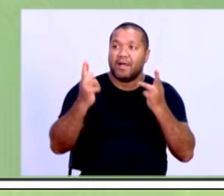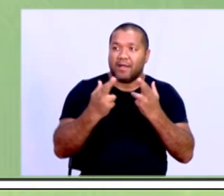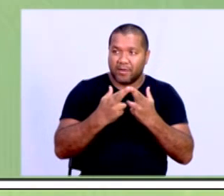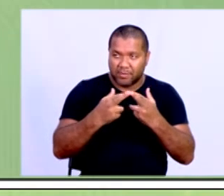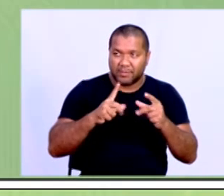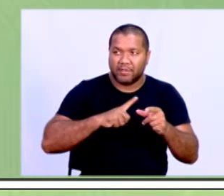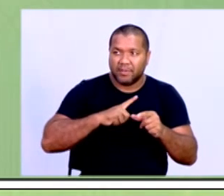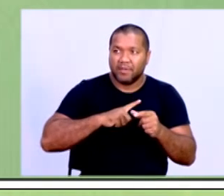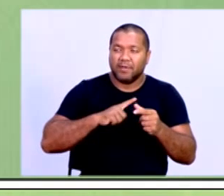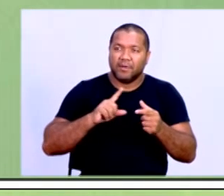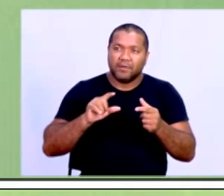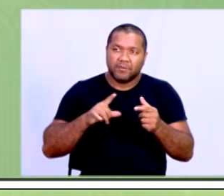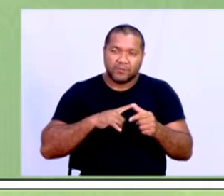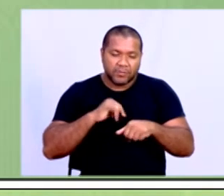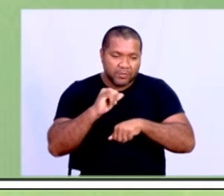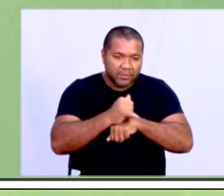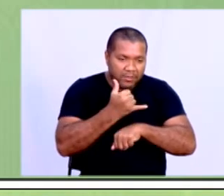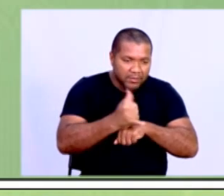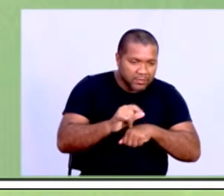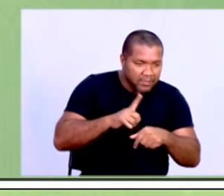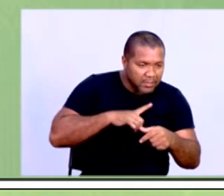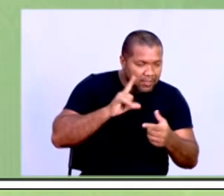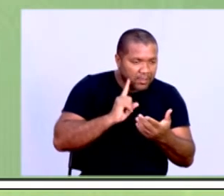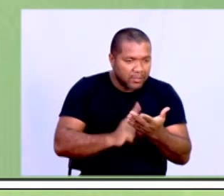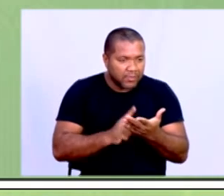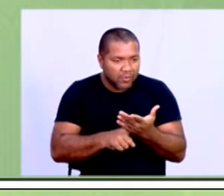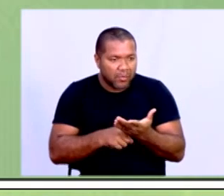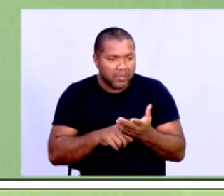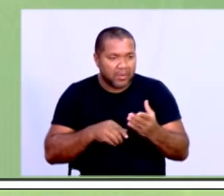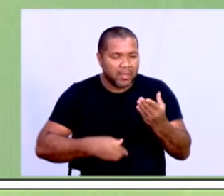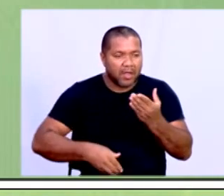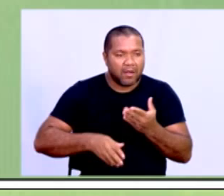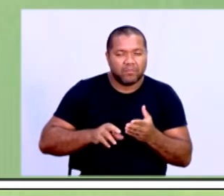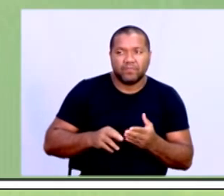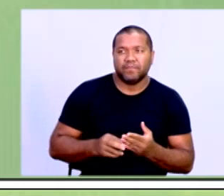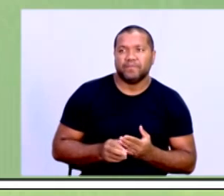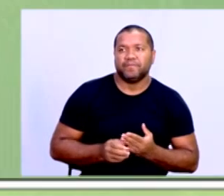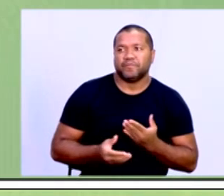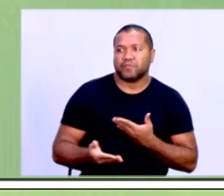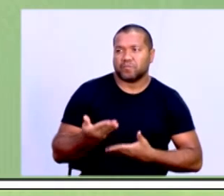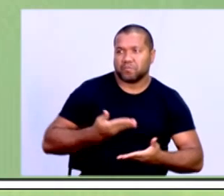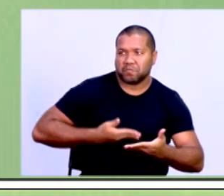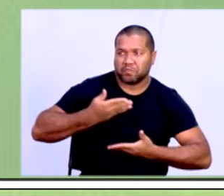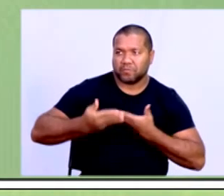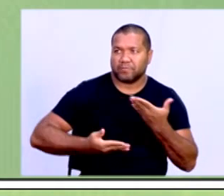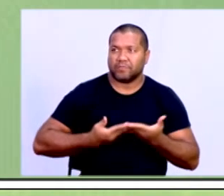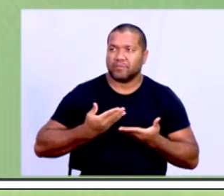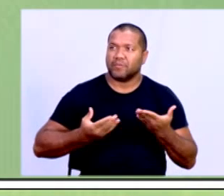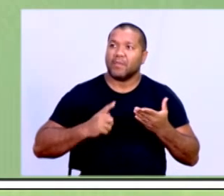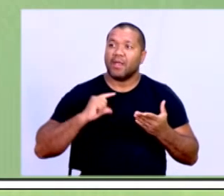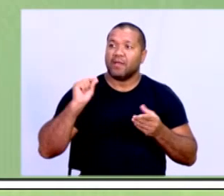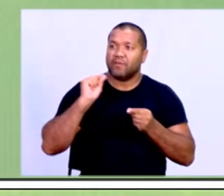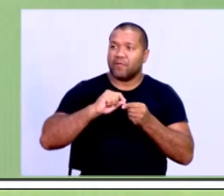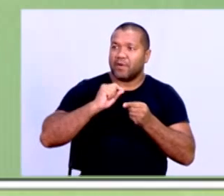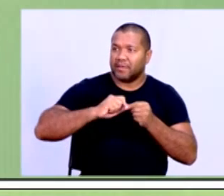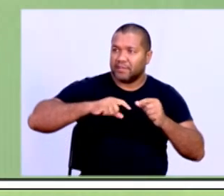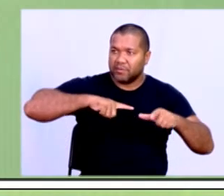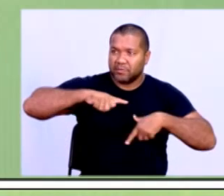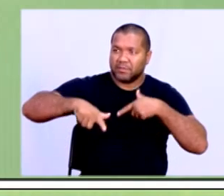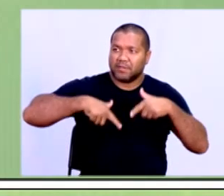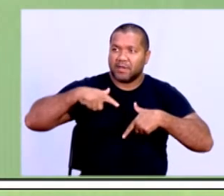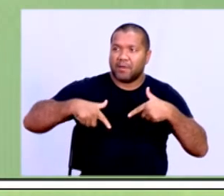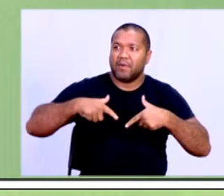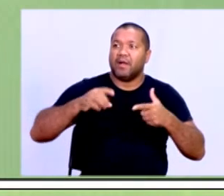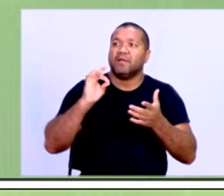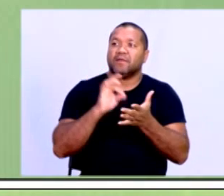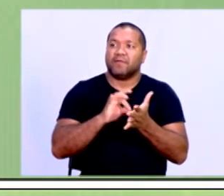equipe participa e são criados os Backlog Sprint. Eles vão concretizar as tarefas que